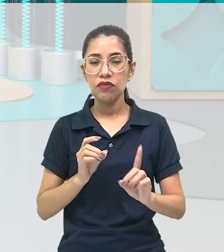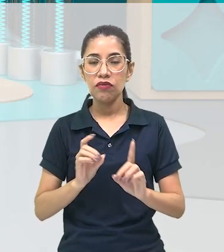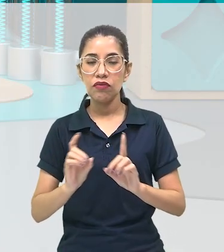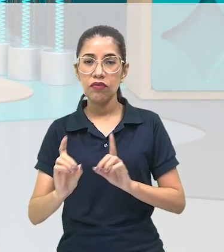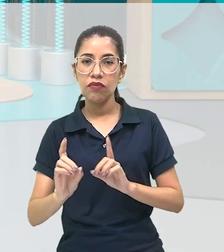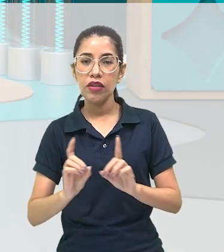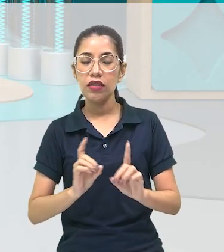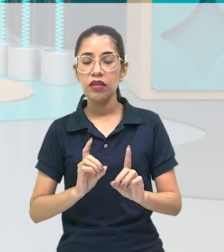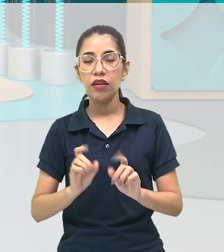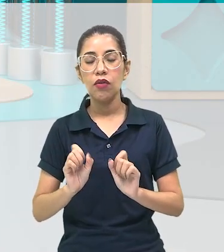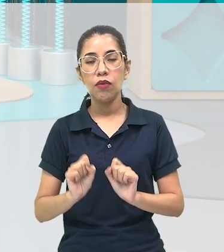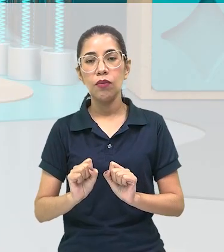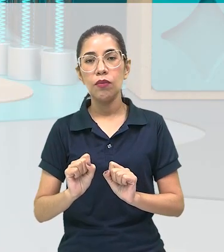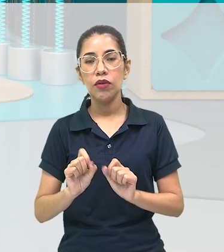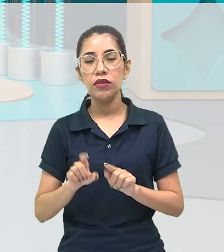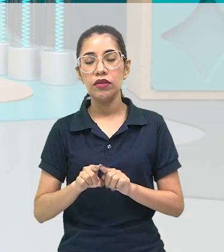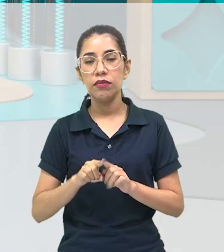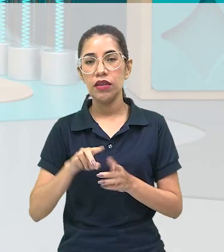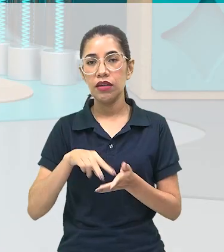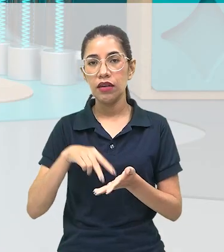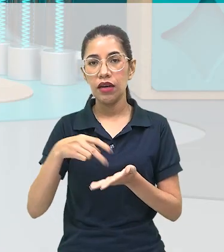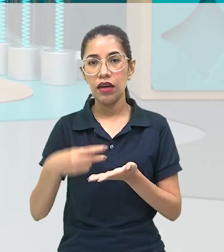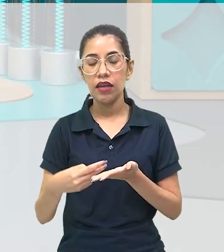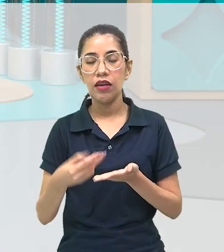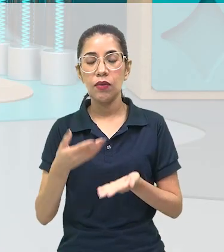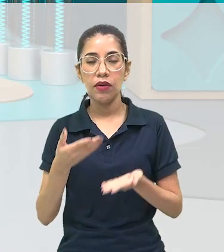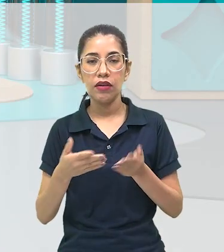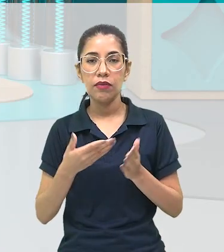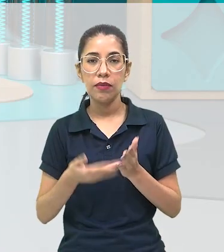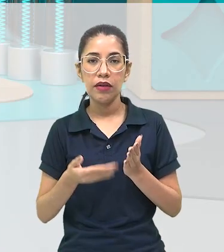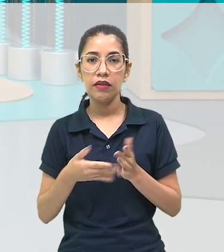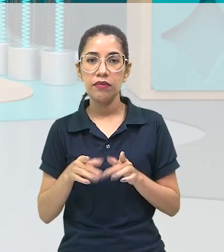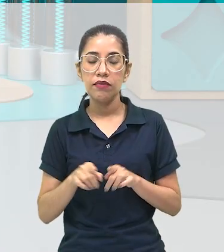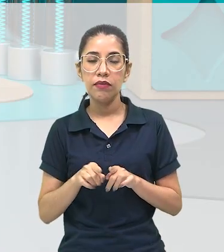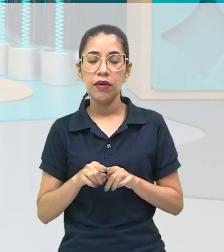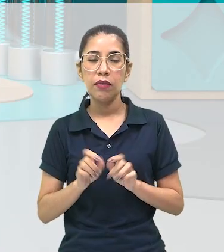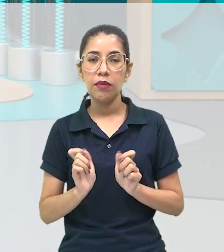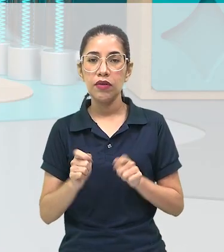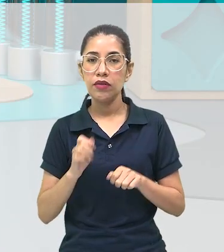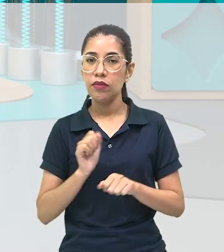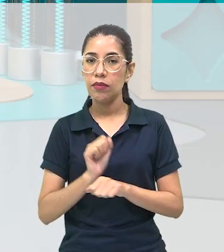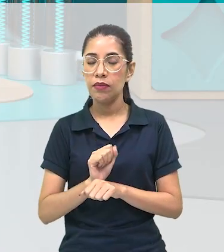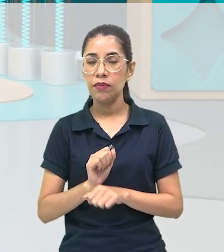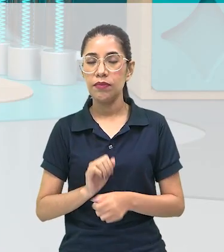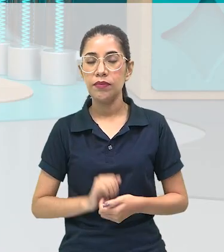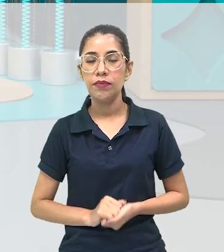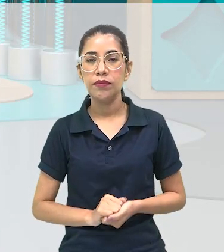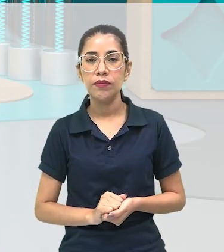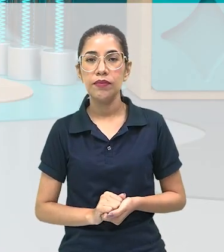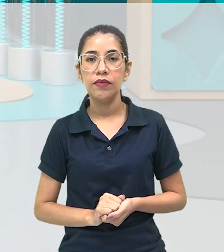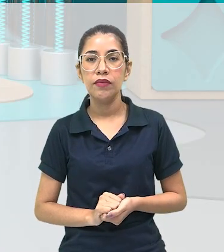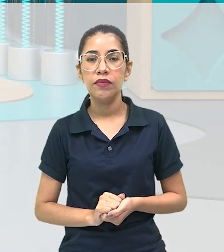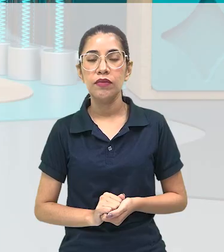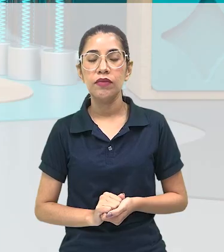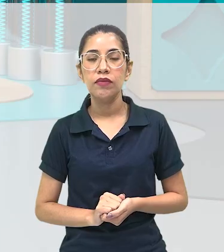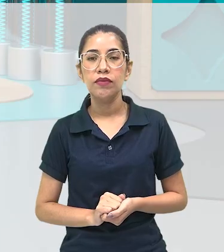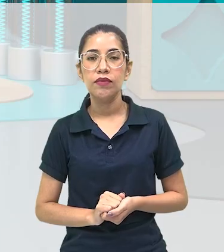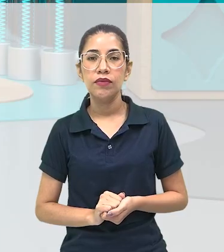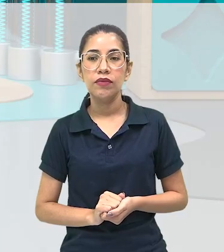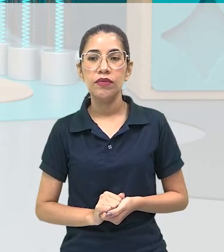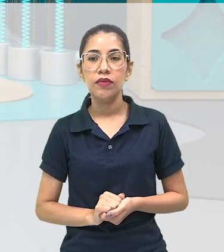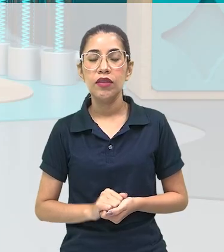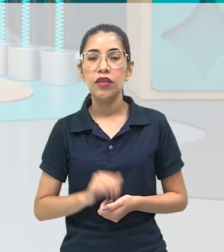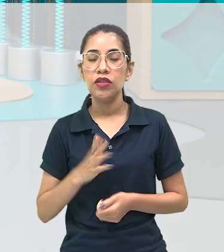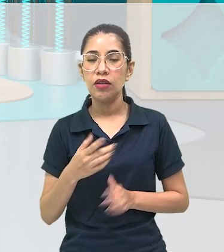ele caia, se desequilibre, para que aquilo possa ser cessado. Então, agora que a gente já fez